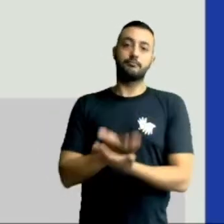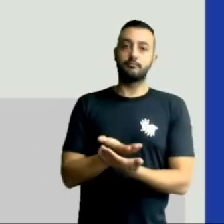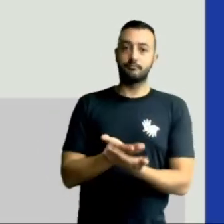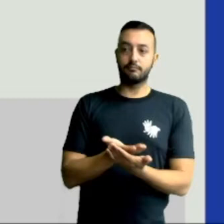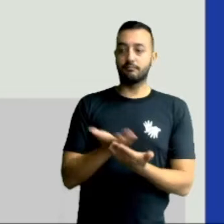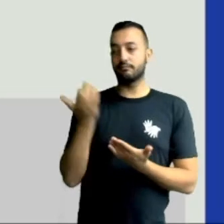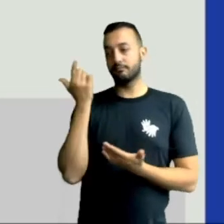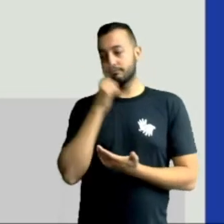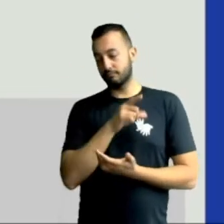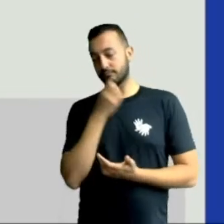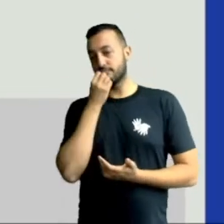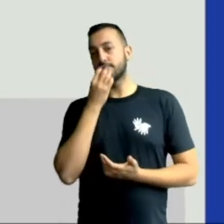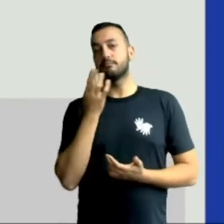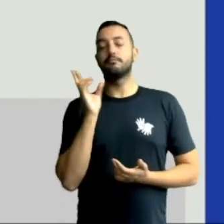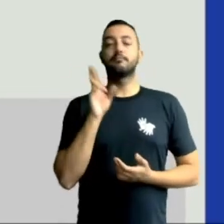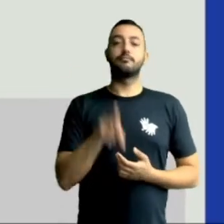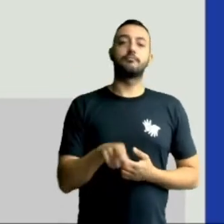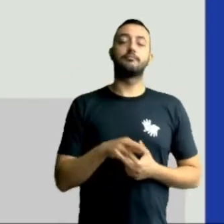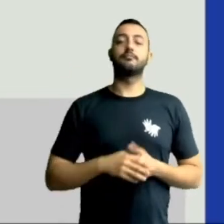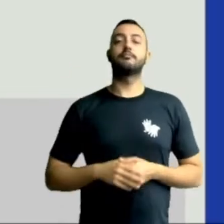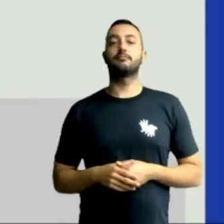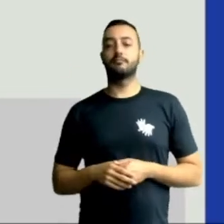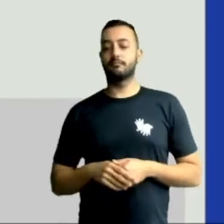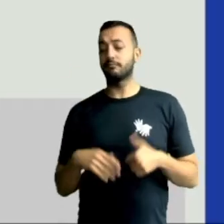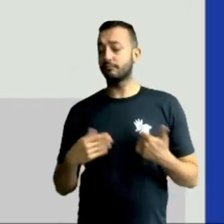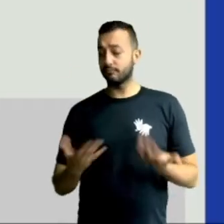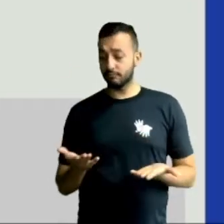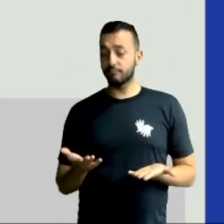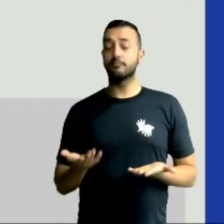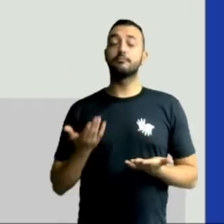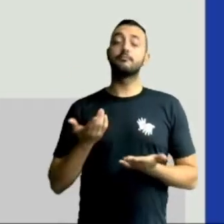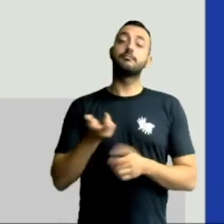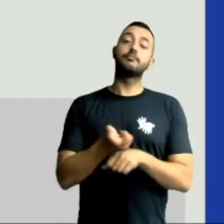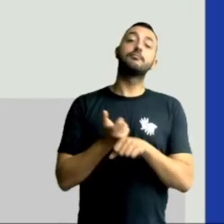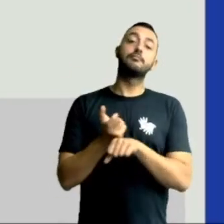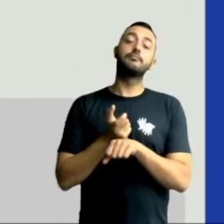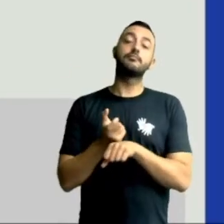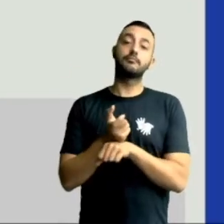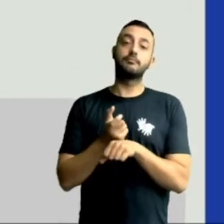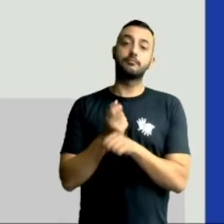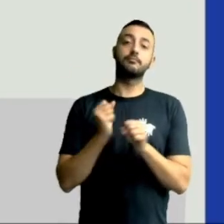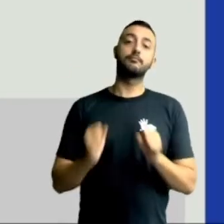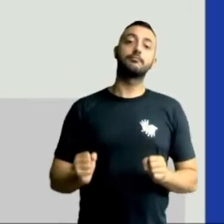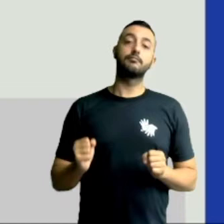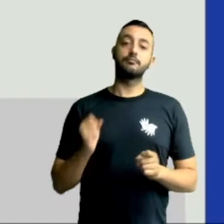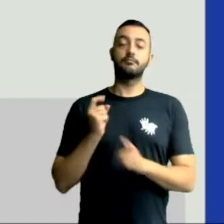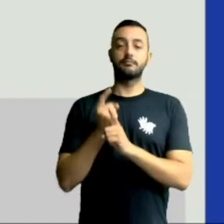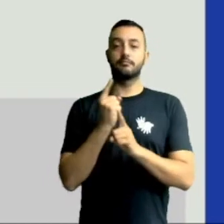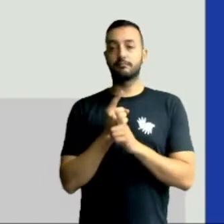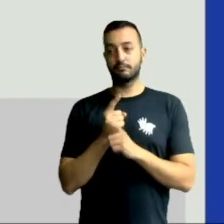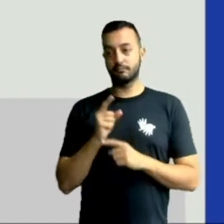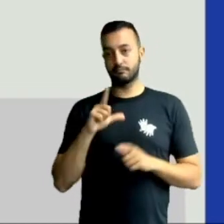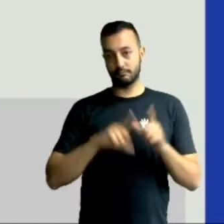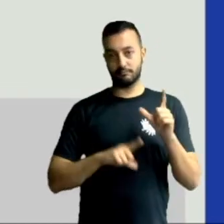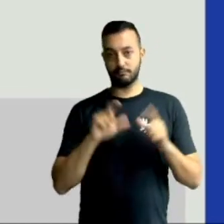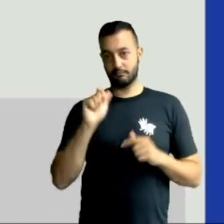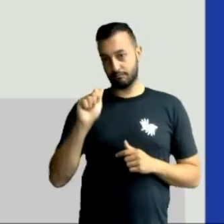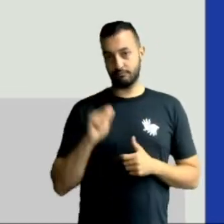estudioso consegue bons resultados. Então, qual o adjetivo aí que a gente pode identificar aí na letra